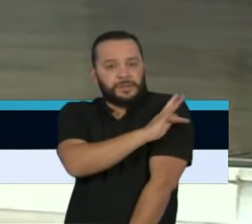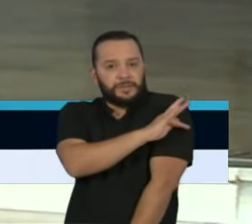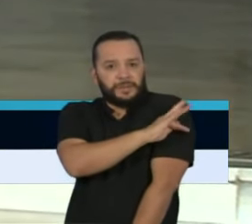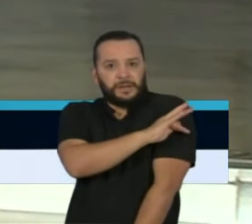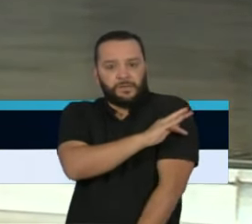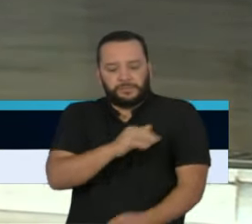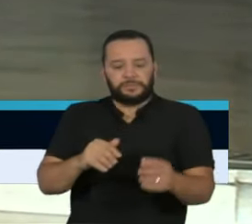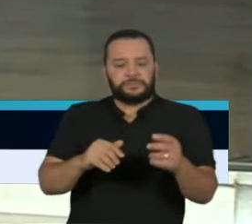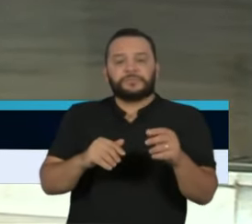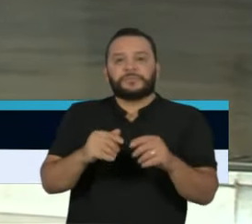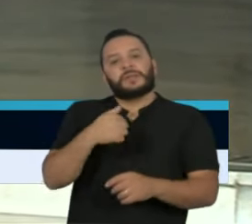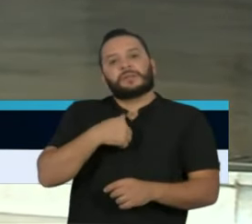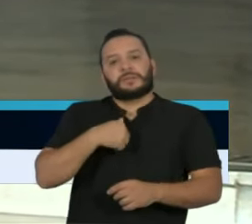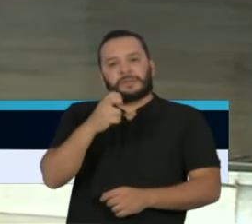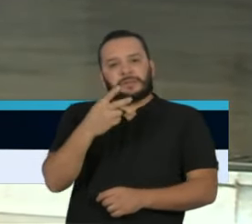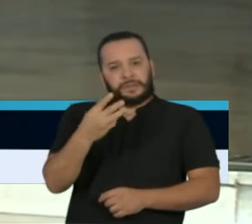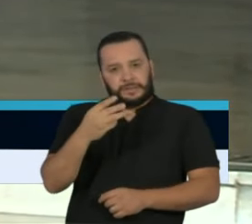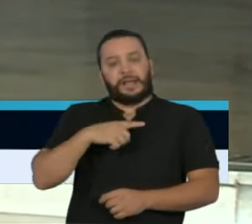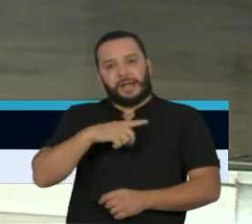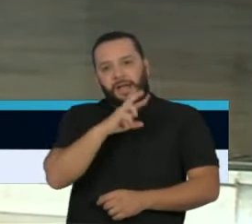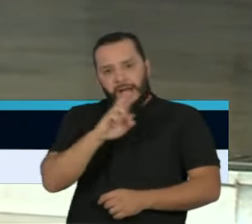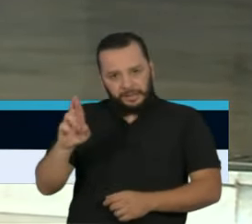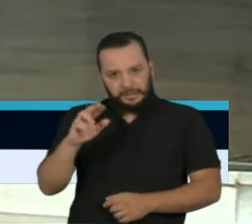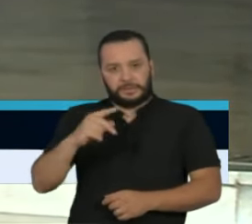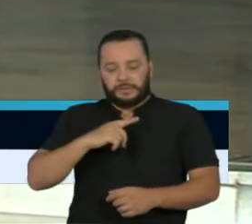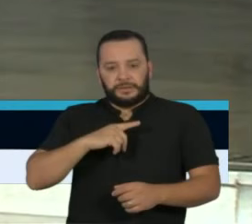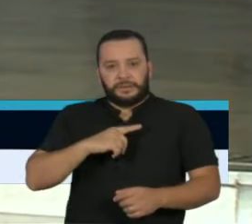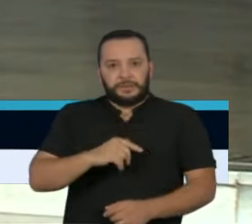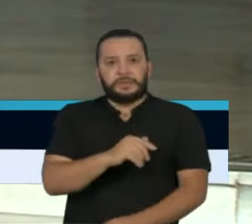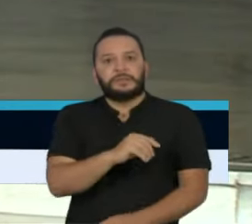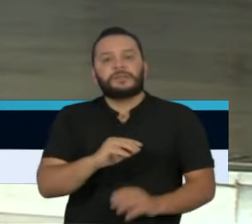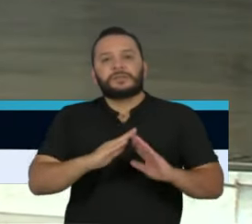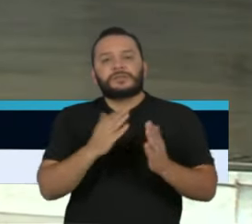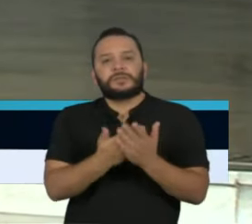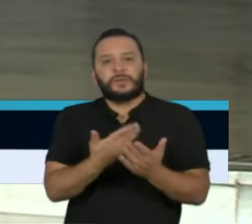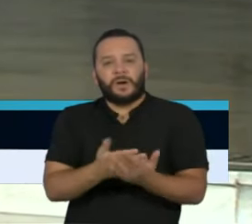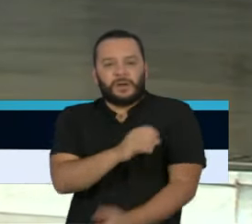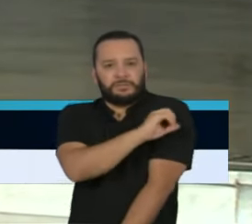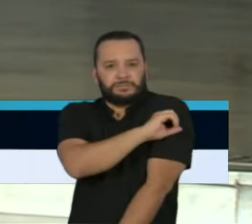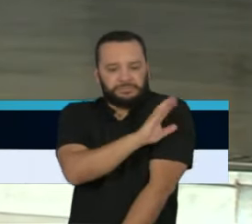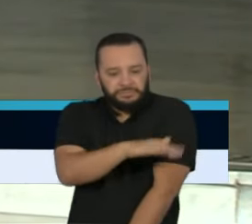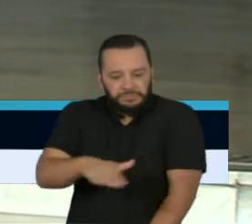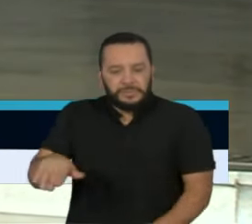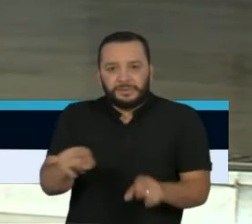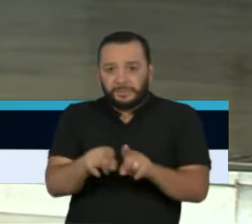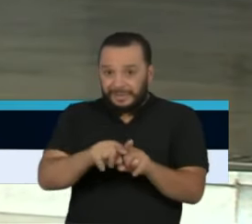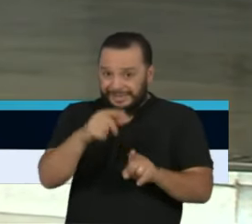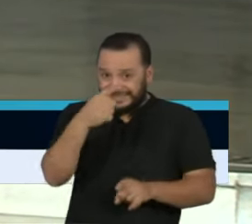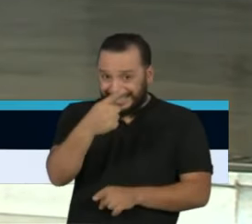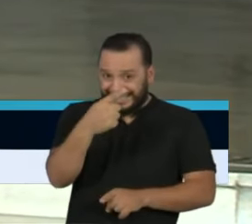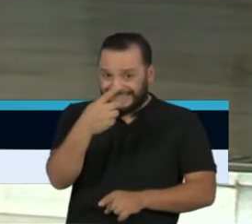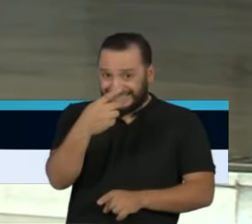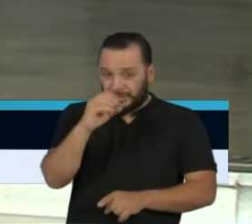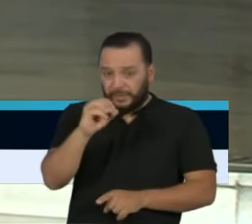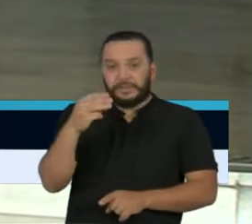101 para aluno das creches municipais. A gente sabe que grande parte dos